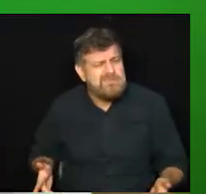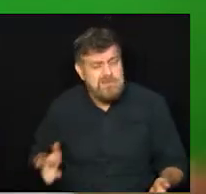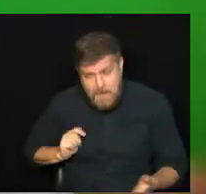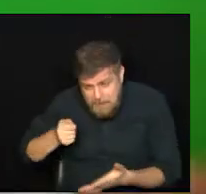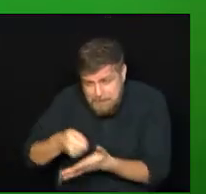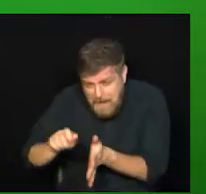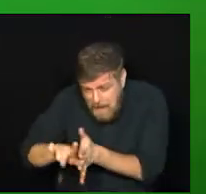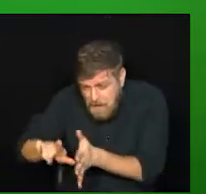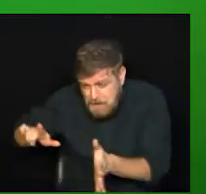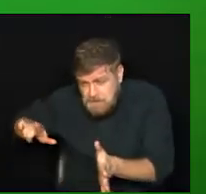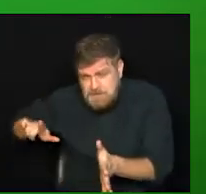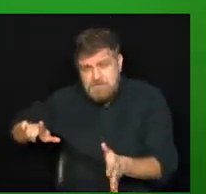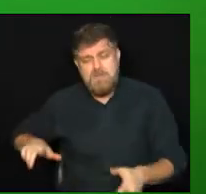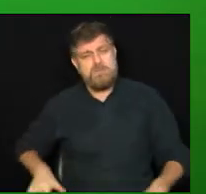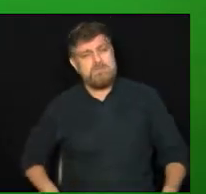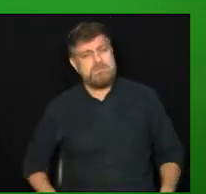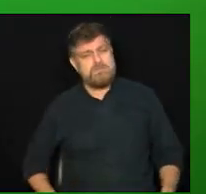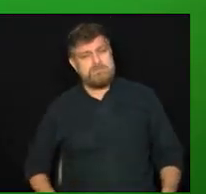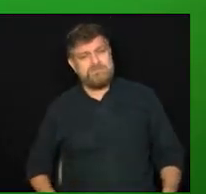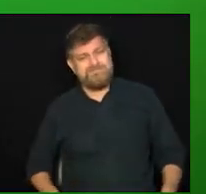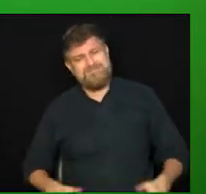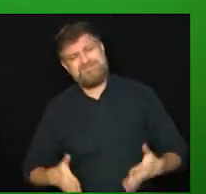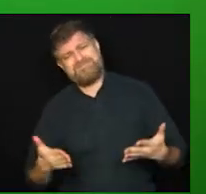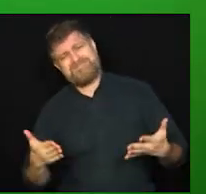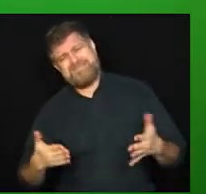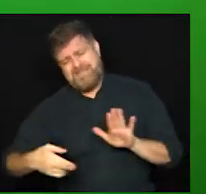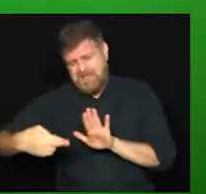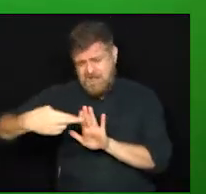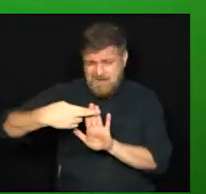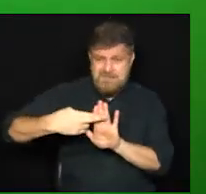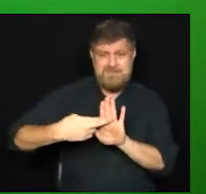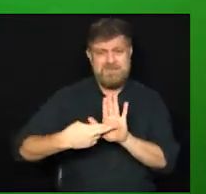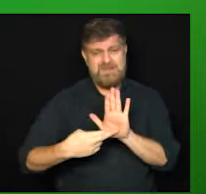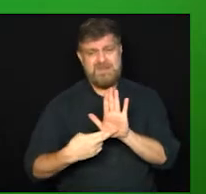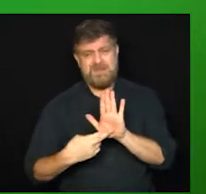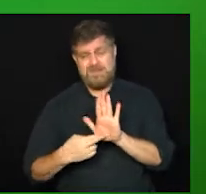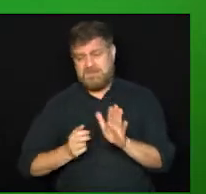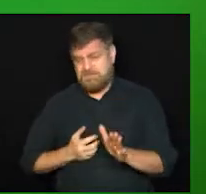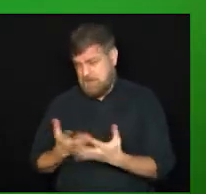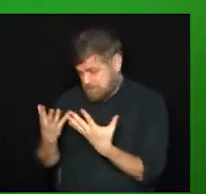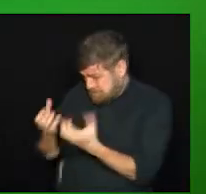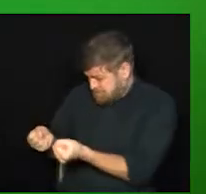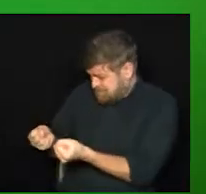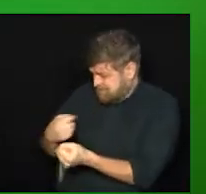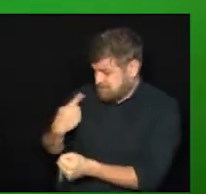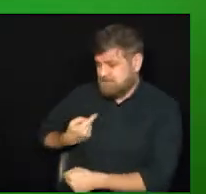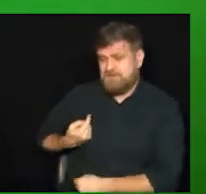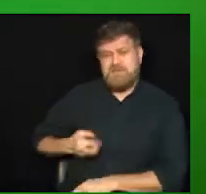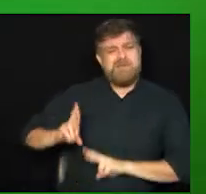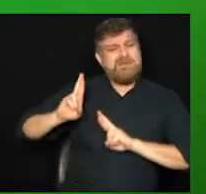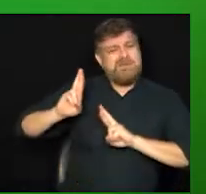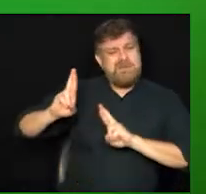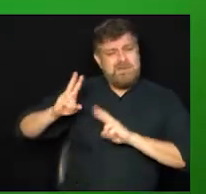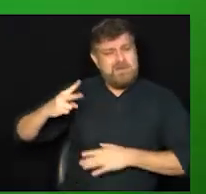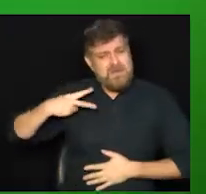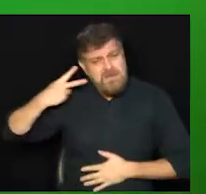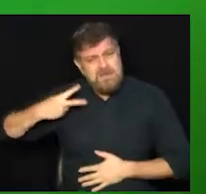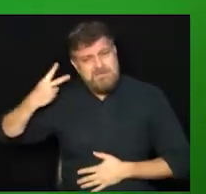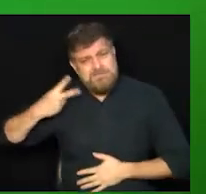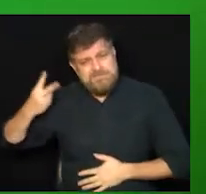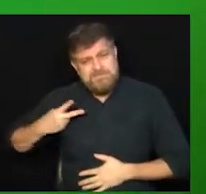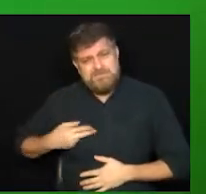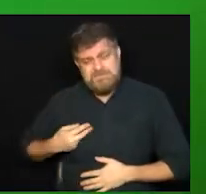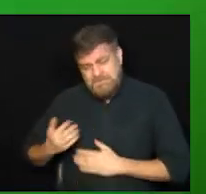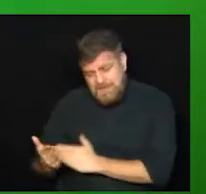isso antecipado. Então, essa regra que foi adotada, que eu espero que os senhores vereadores